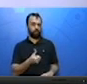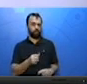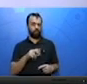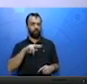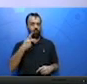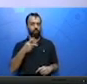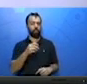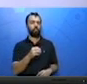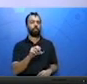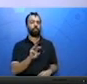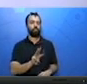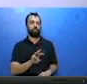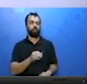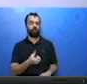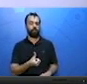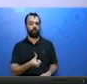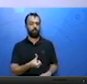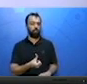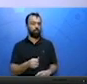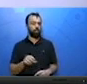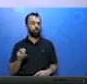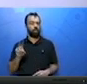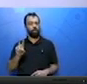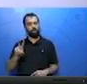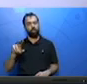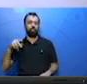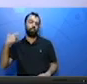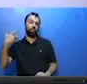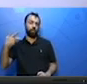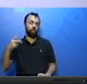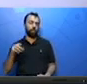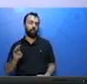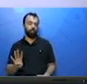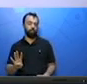vezes 6, 36. 2 ao quadrado é 2 vezes 2, 4.